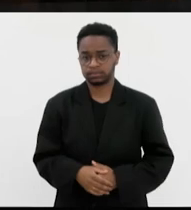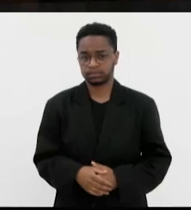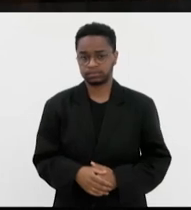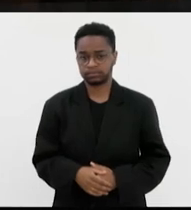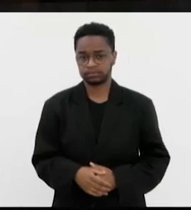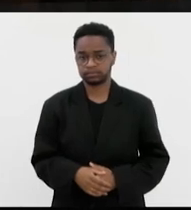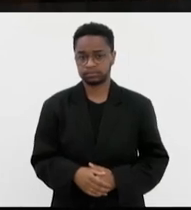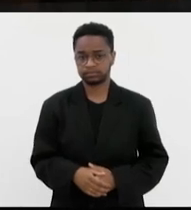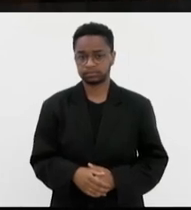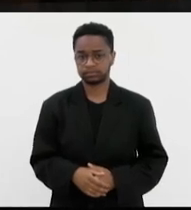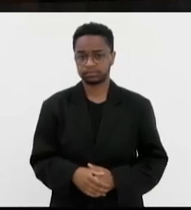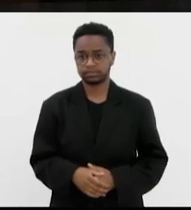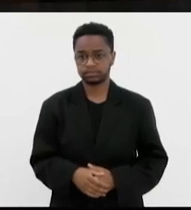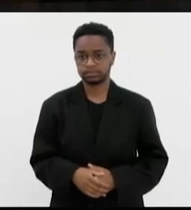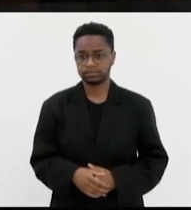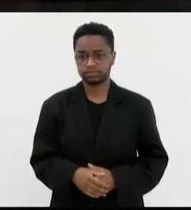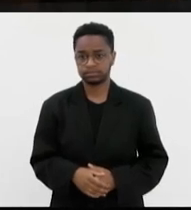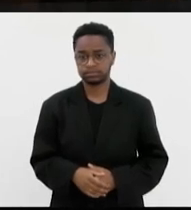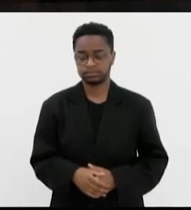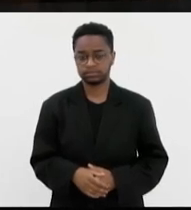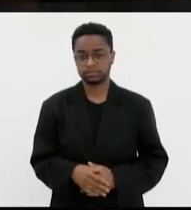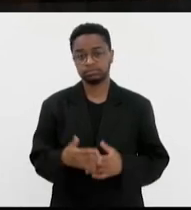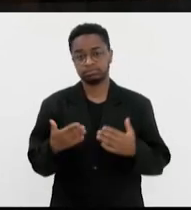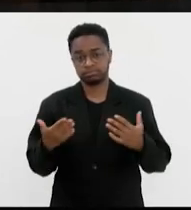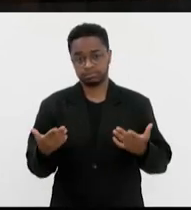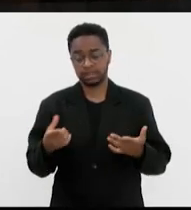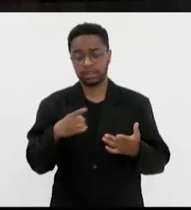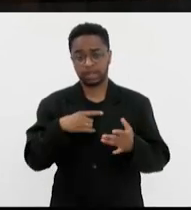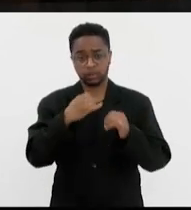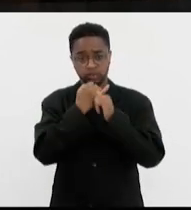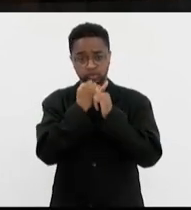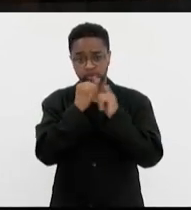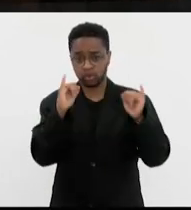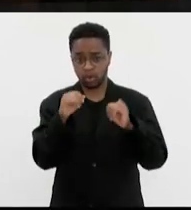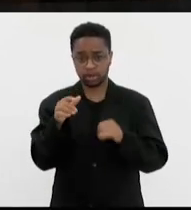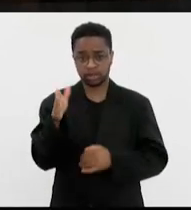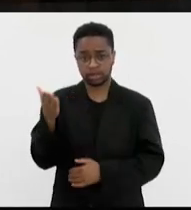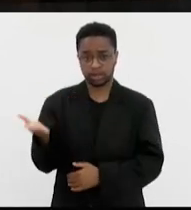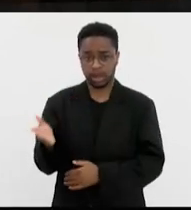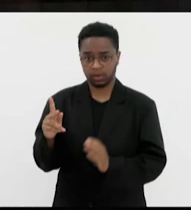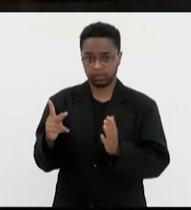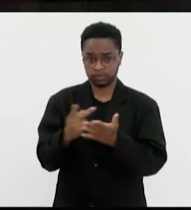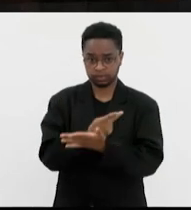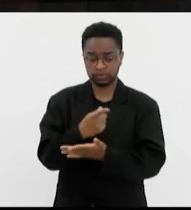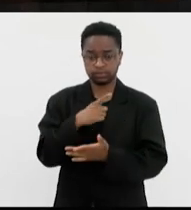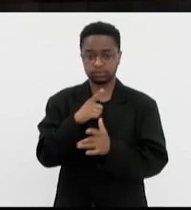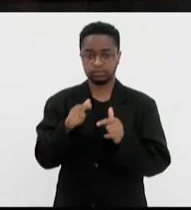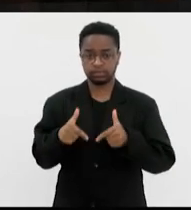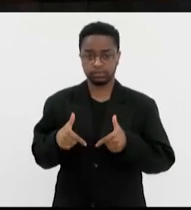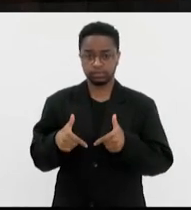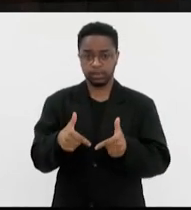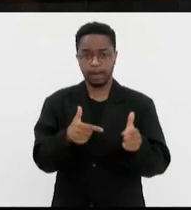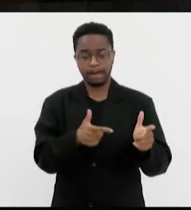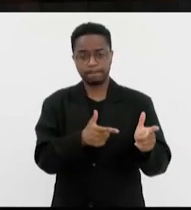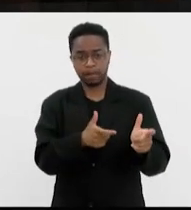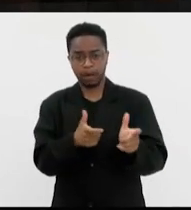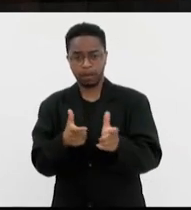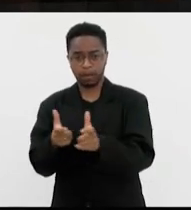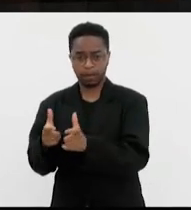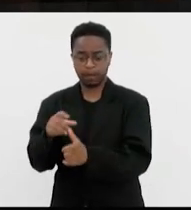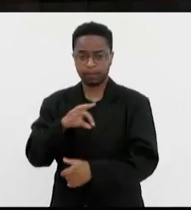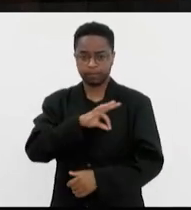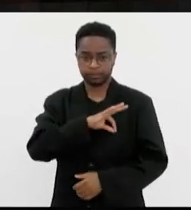Aí você sai desse choque, teve operação